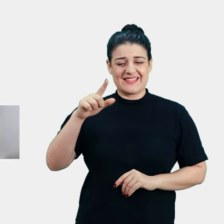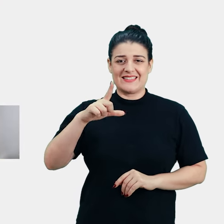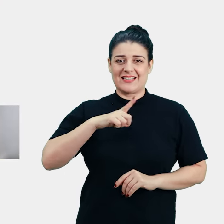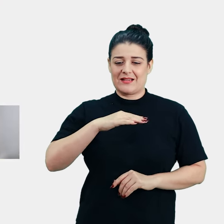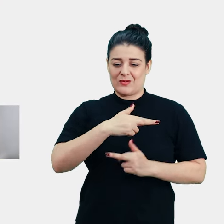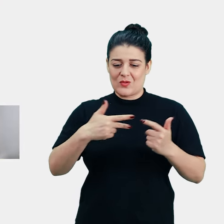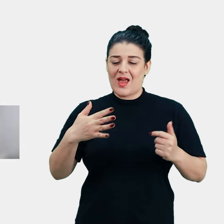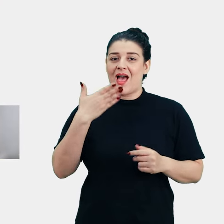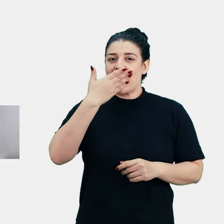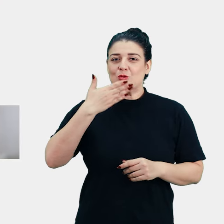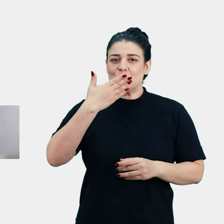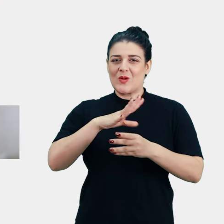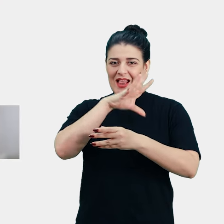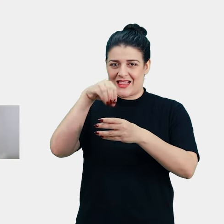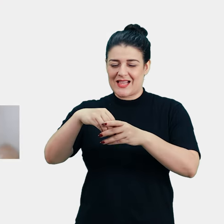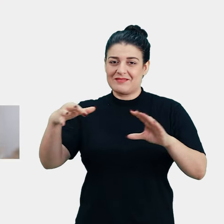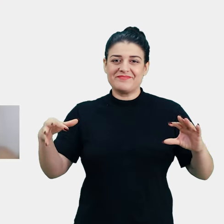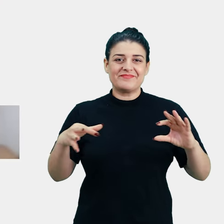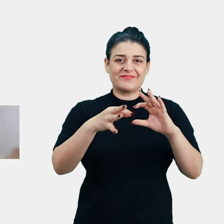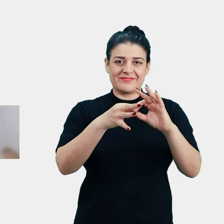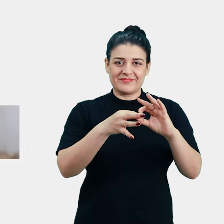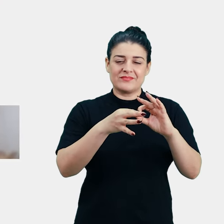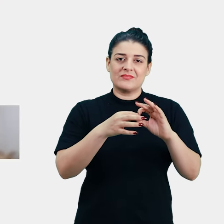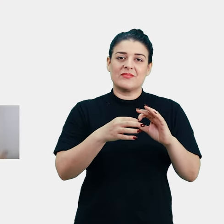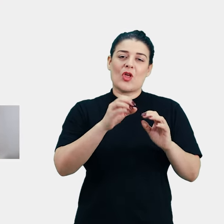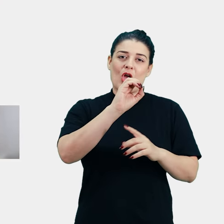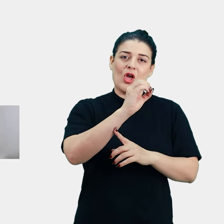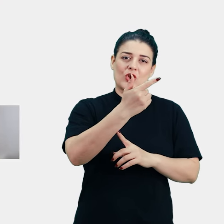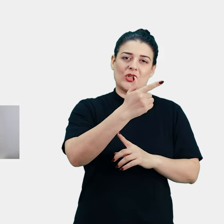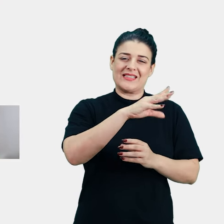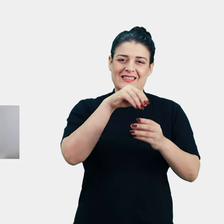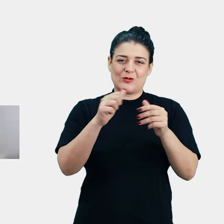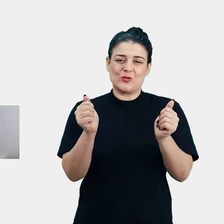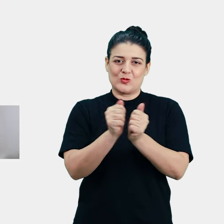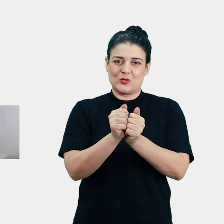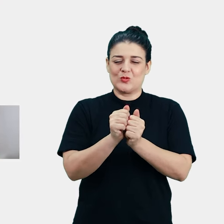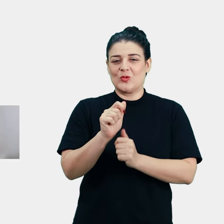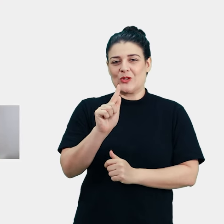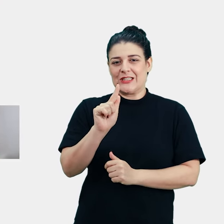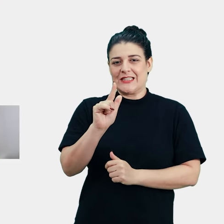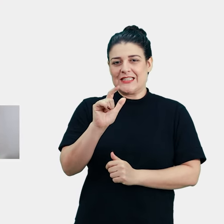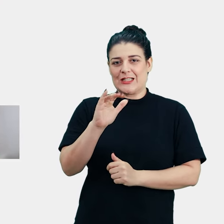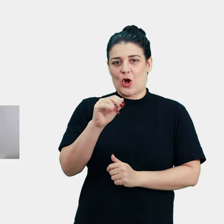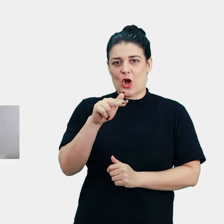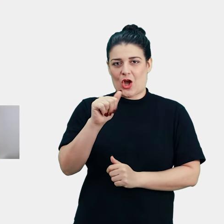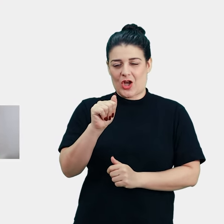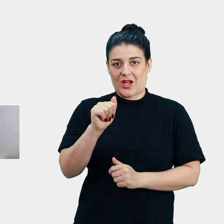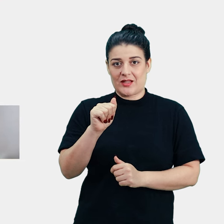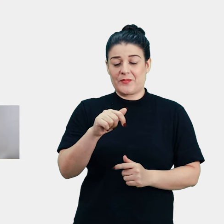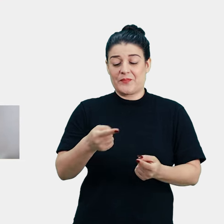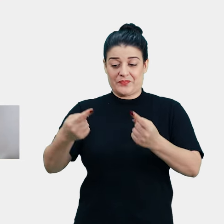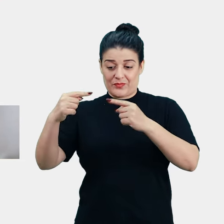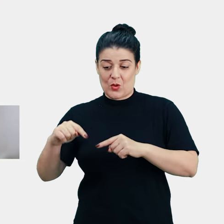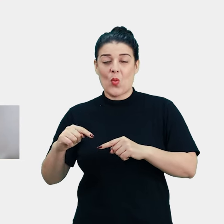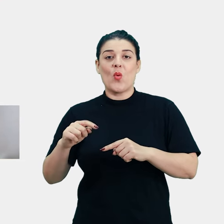de açúcar estão ligadas diretamente a algum oxigênio da glicona, desse flavonoide. E o C-glicosídeo é quando ele está